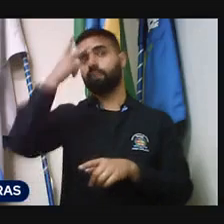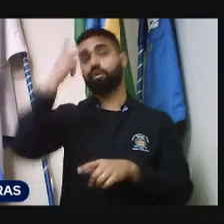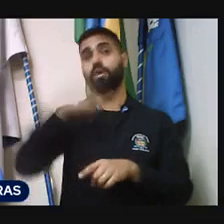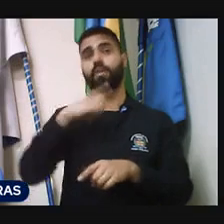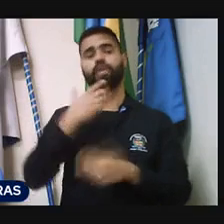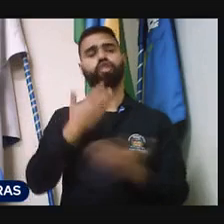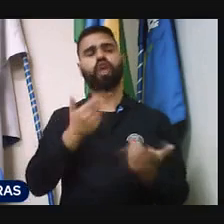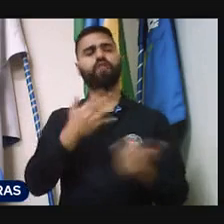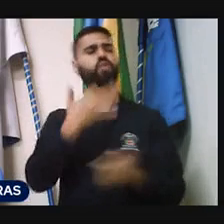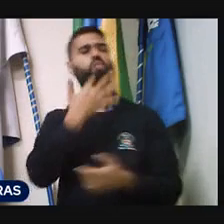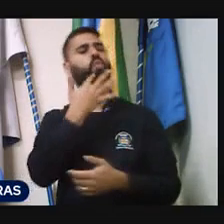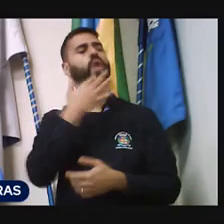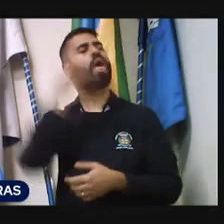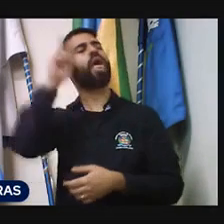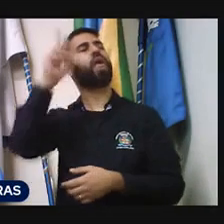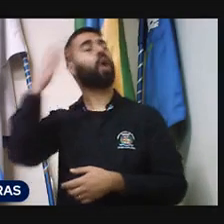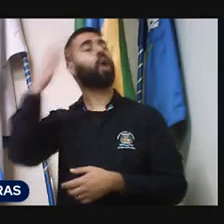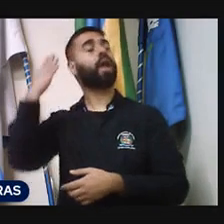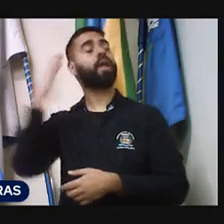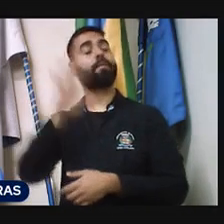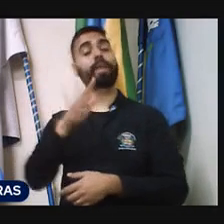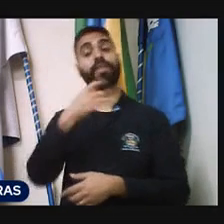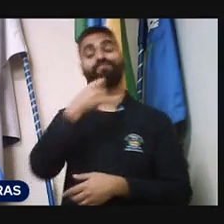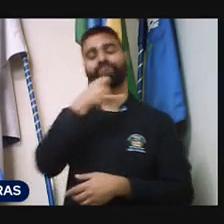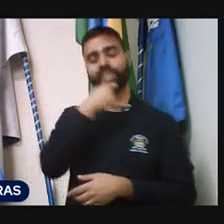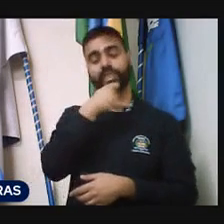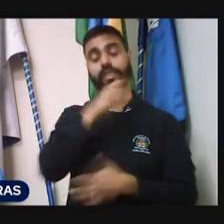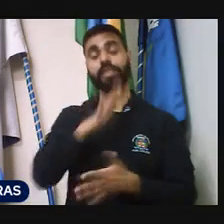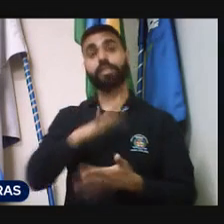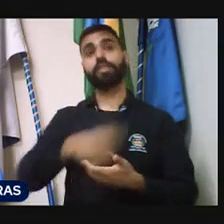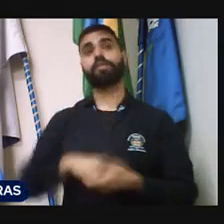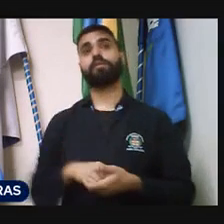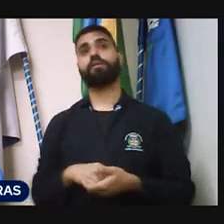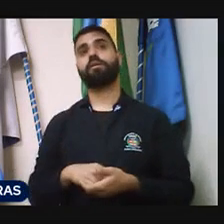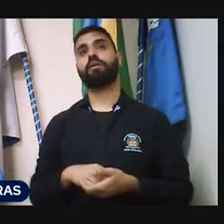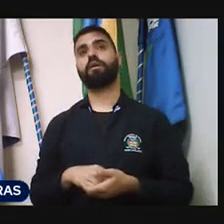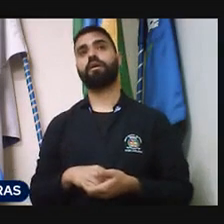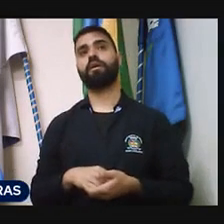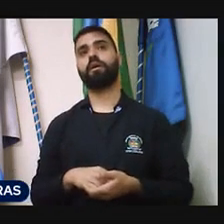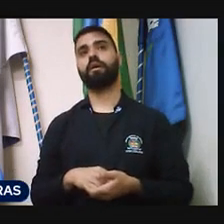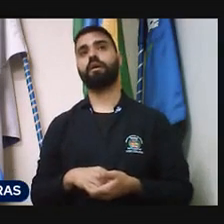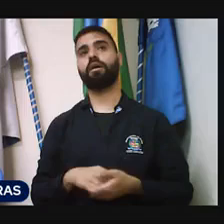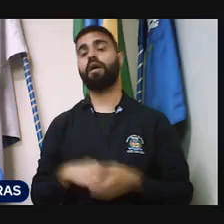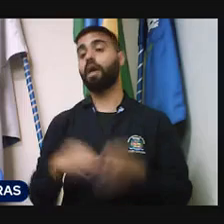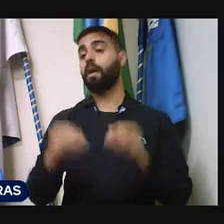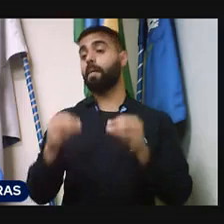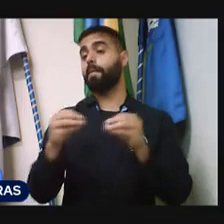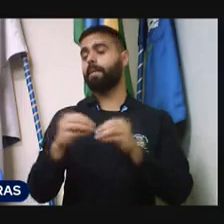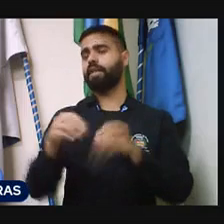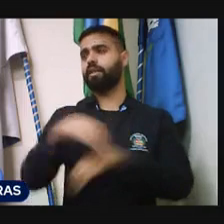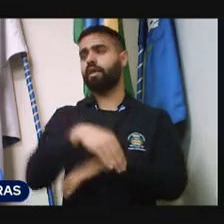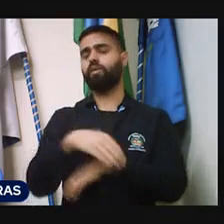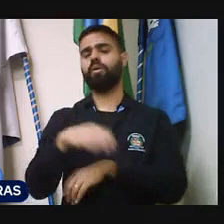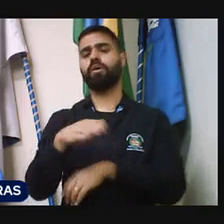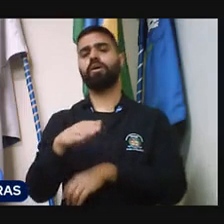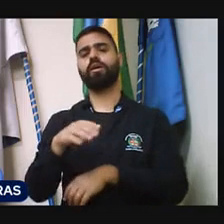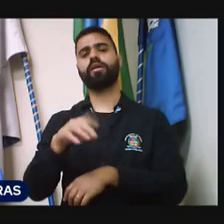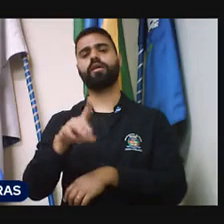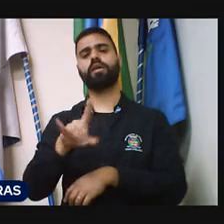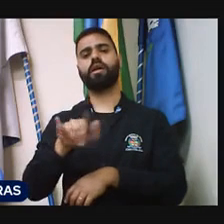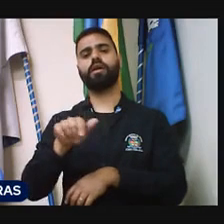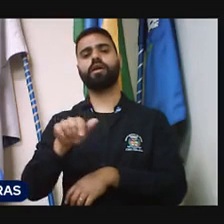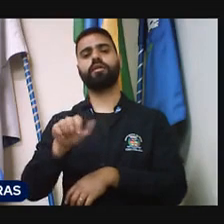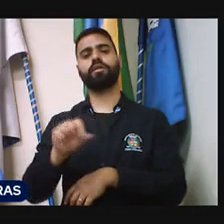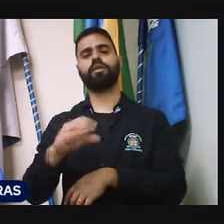tem conhecimento dessa história mas infelizmente na altura da brigadeiro de as costas hoje a lixeira está